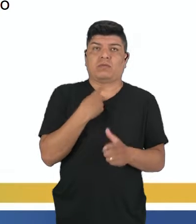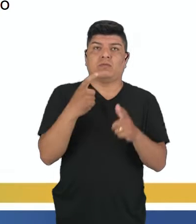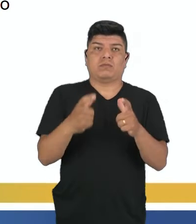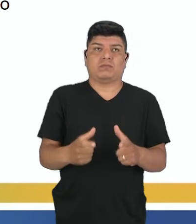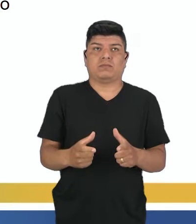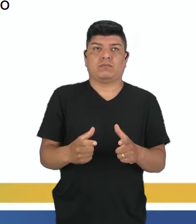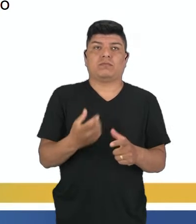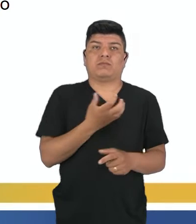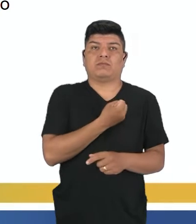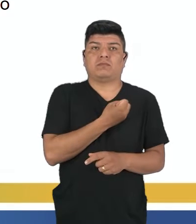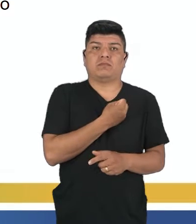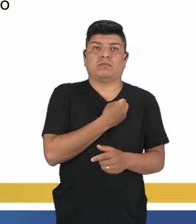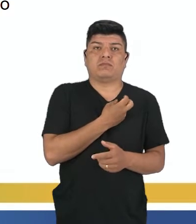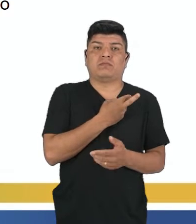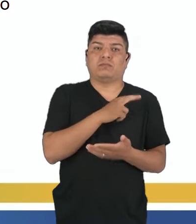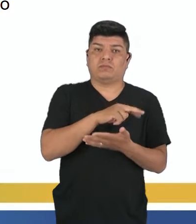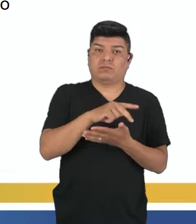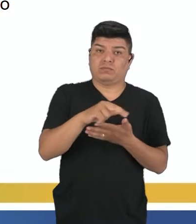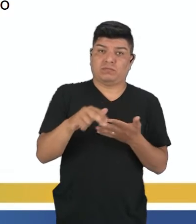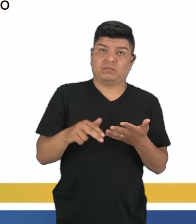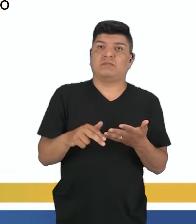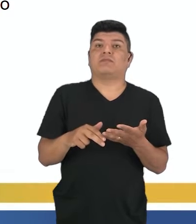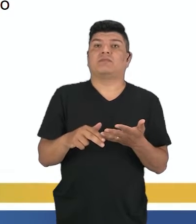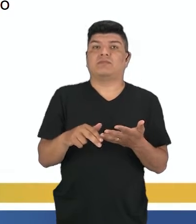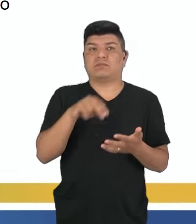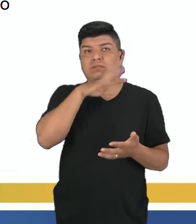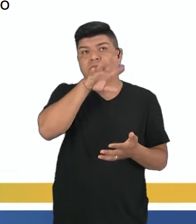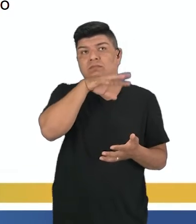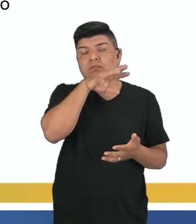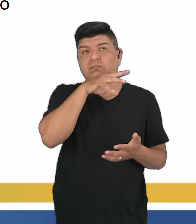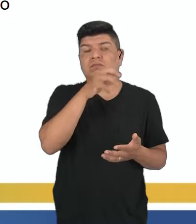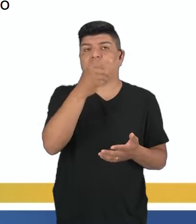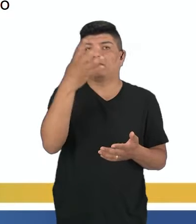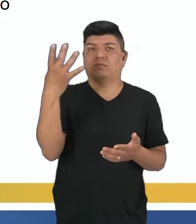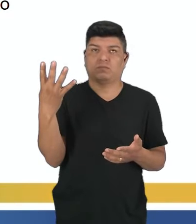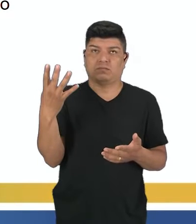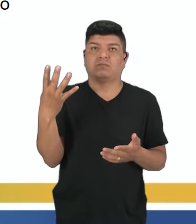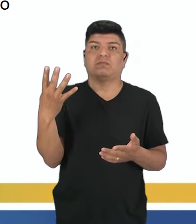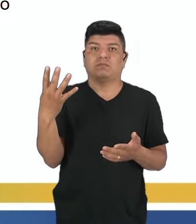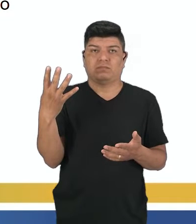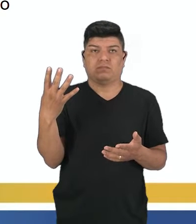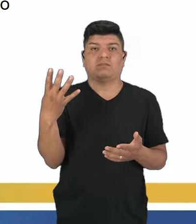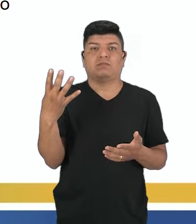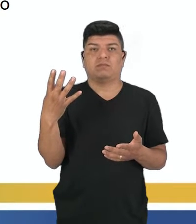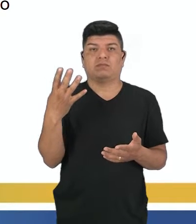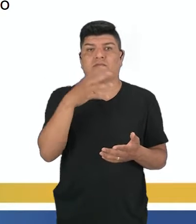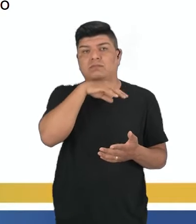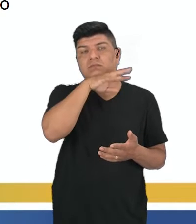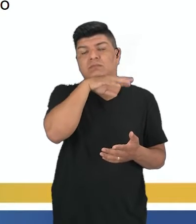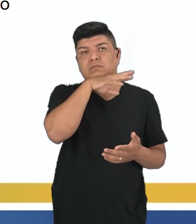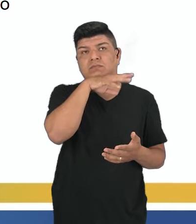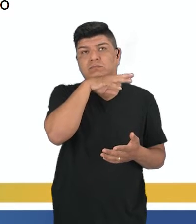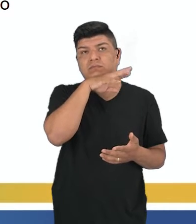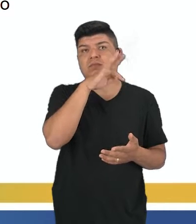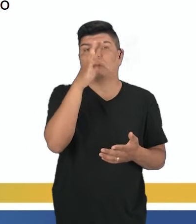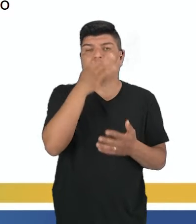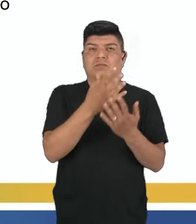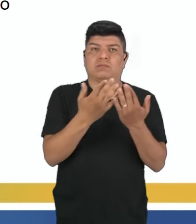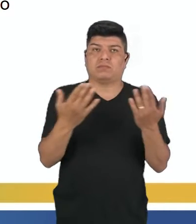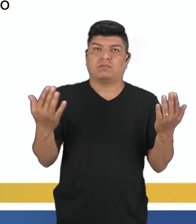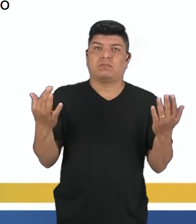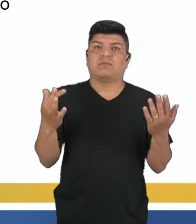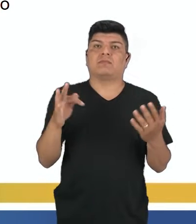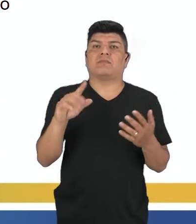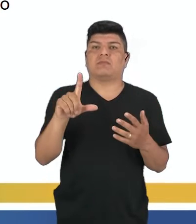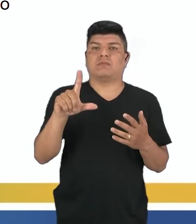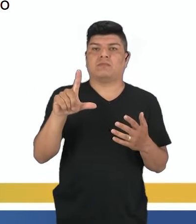destaca-se pelo número de espécies, ou seja, a Amazônia possui uma quantidade absurda, incrível de espécies, tanto de flora quanto de